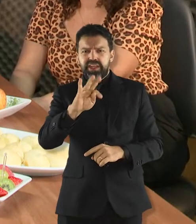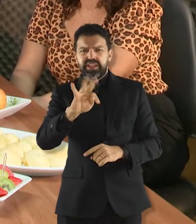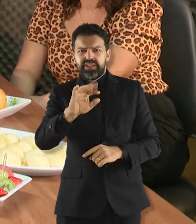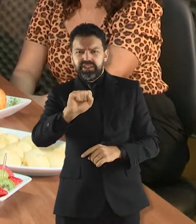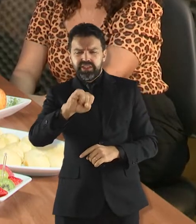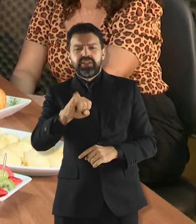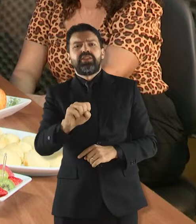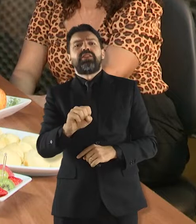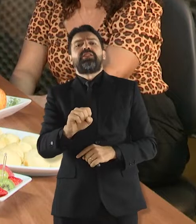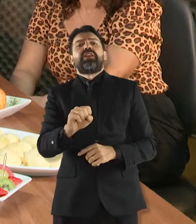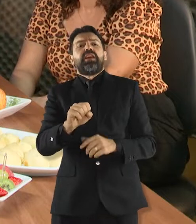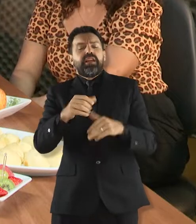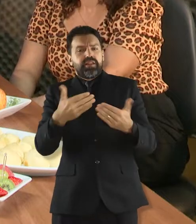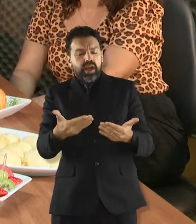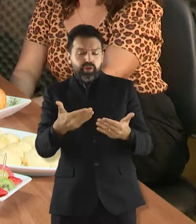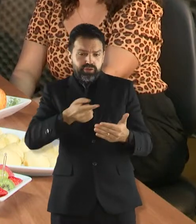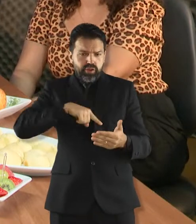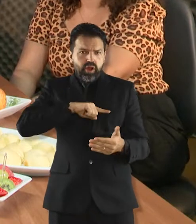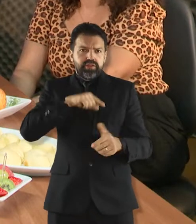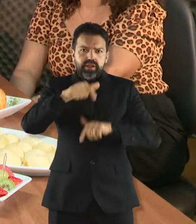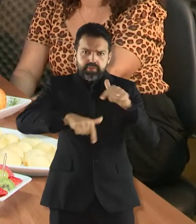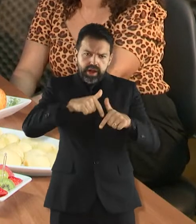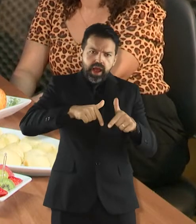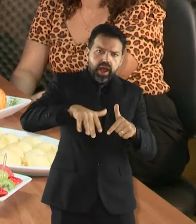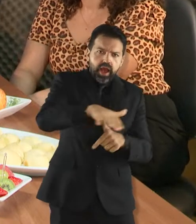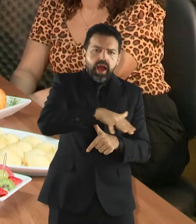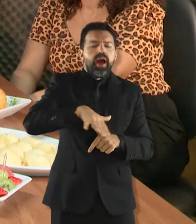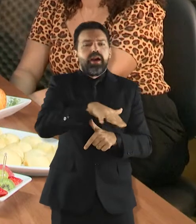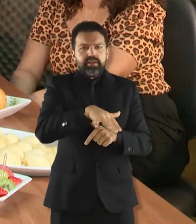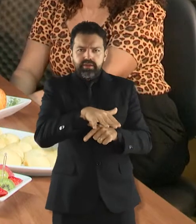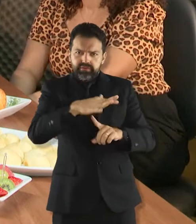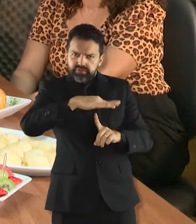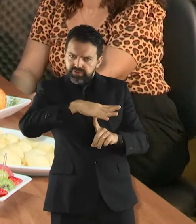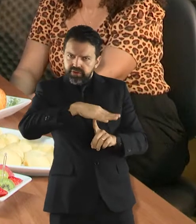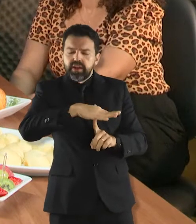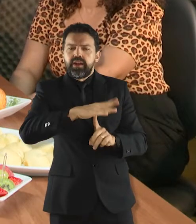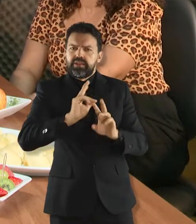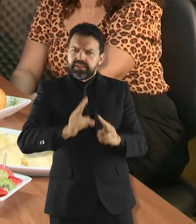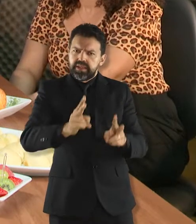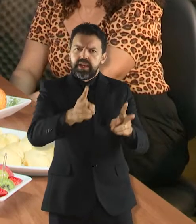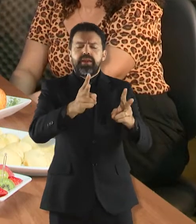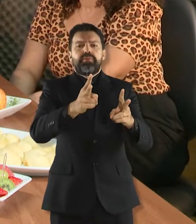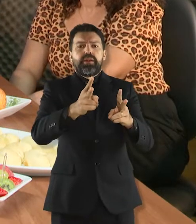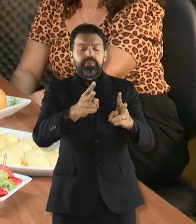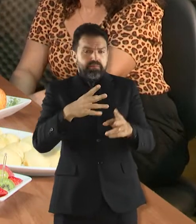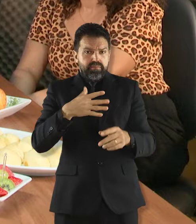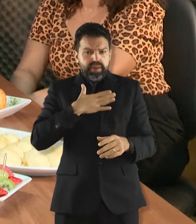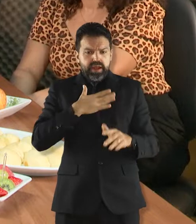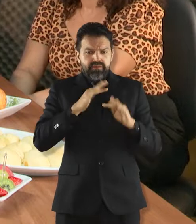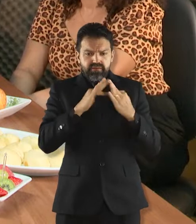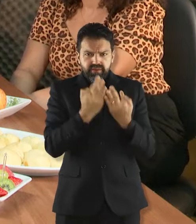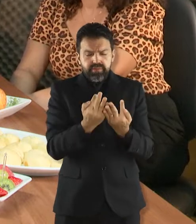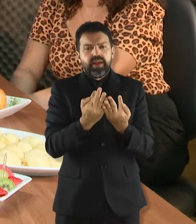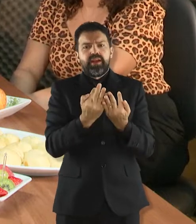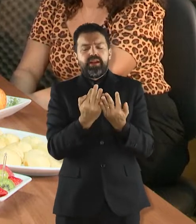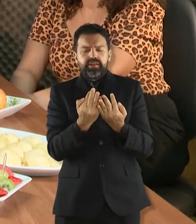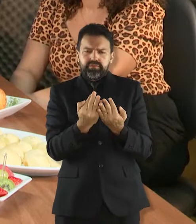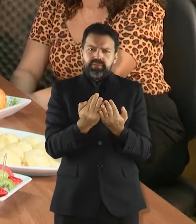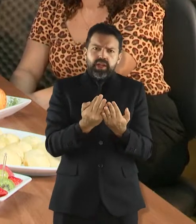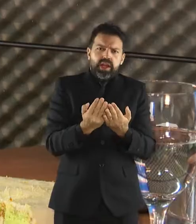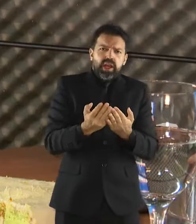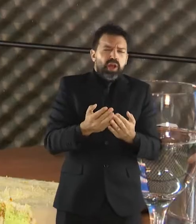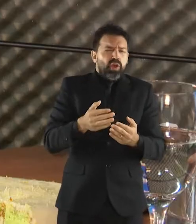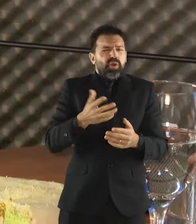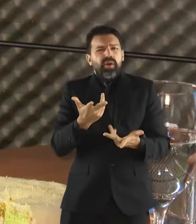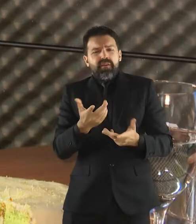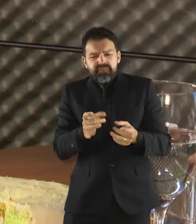né? Nós somos feirantes, né? Nós somos pessoas de trabalhar na feira. Minha família trabalha com peixe a vida toda. Mas a